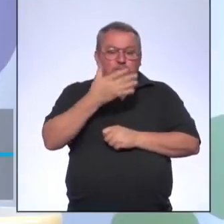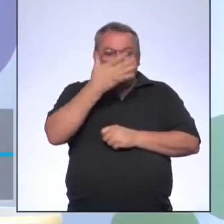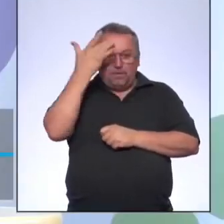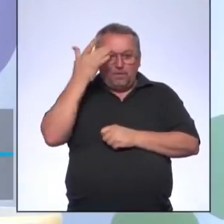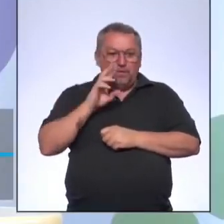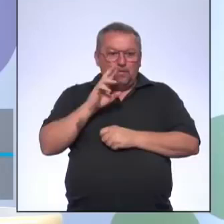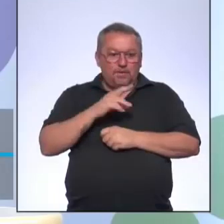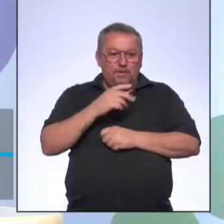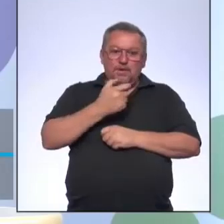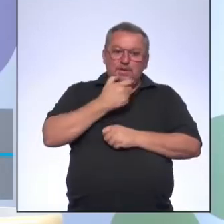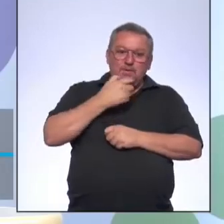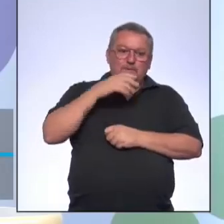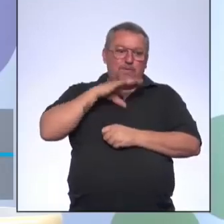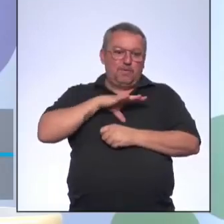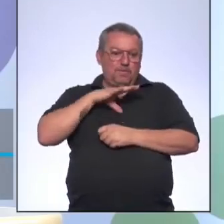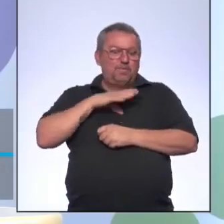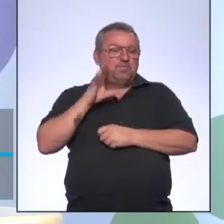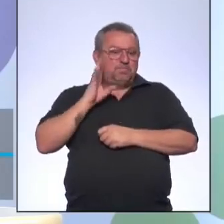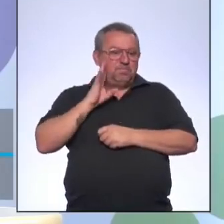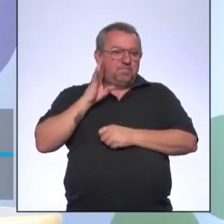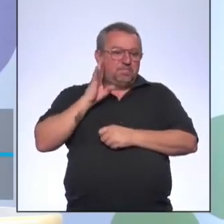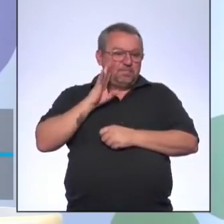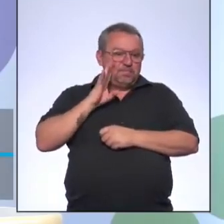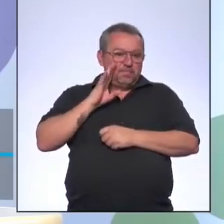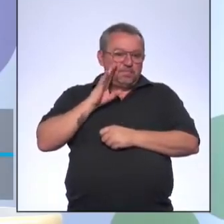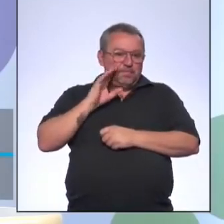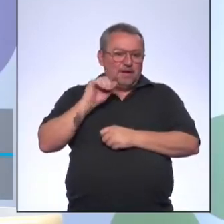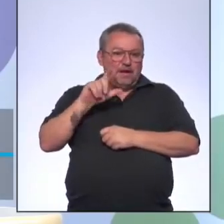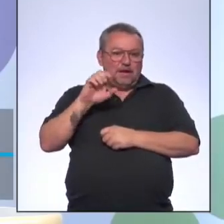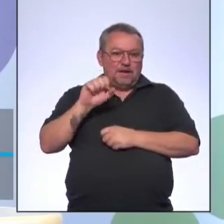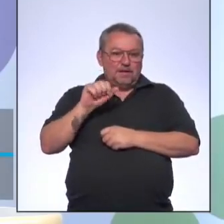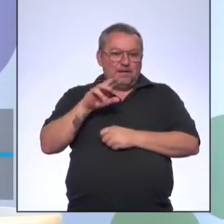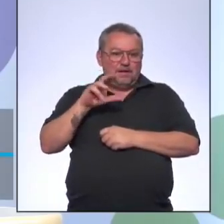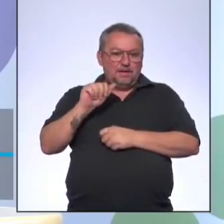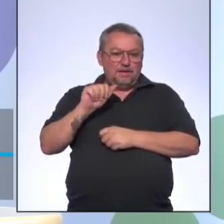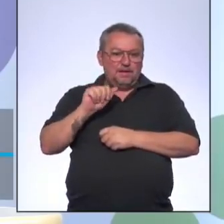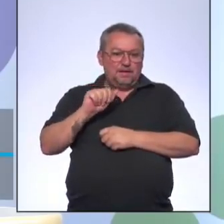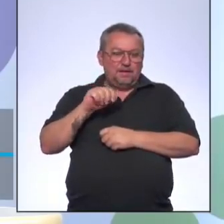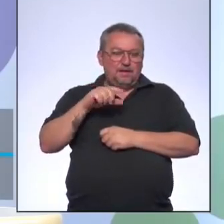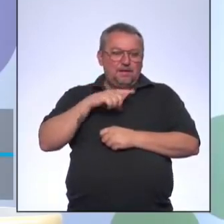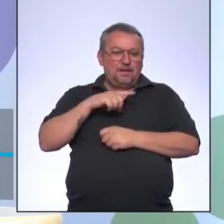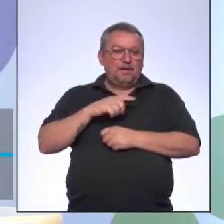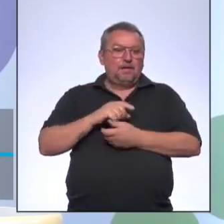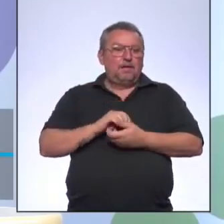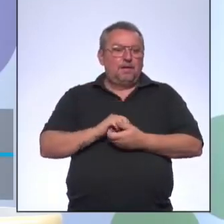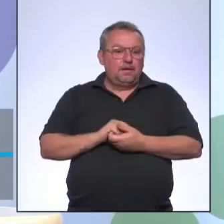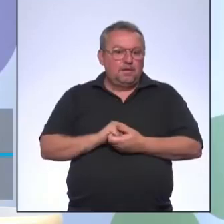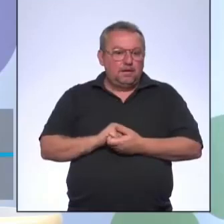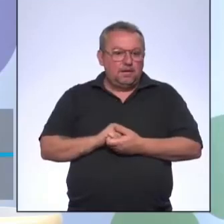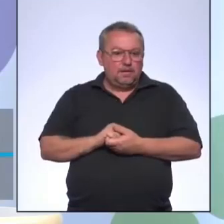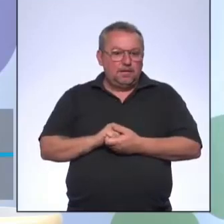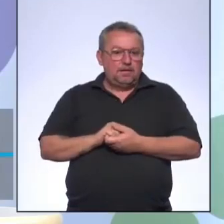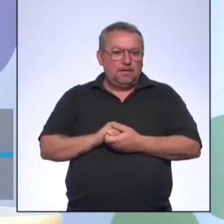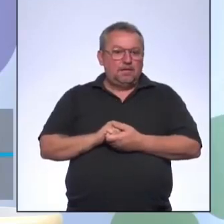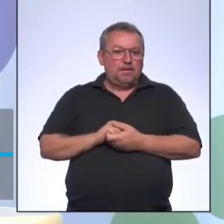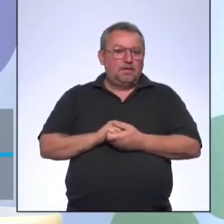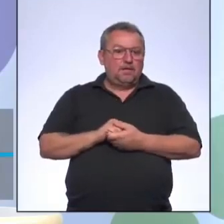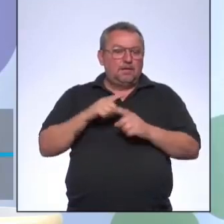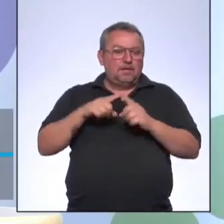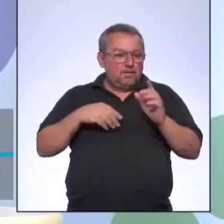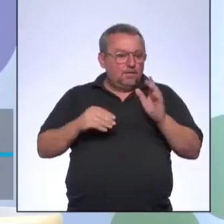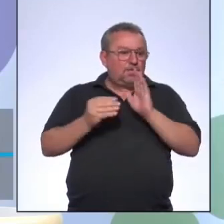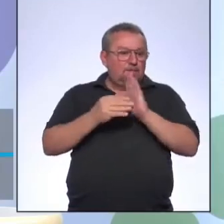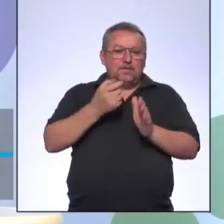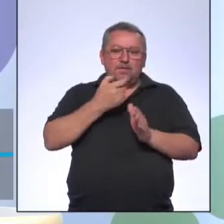respondendo tanto em inglês quanto em português, também legal. Por exemplo, a Alexandra fala, is studying the earth. Então, estão colocando até em